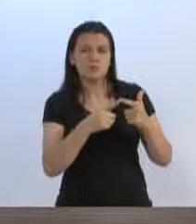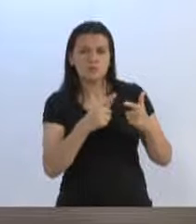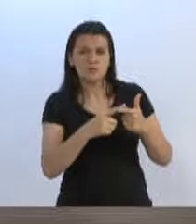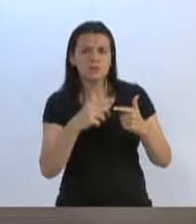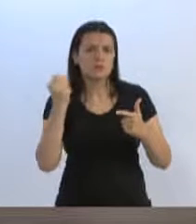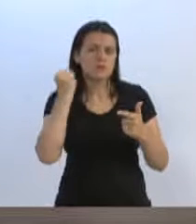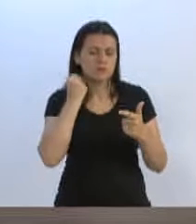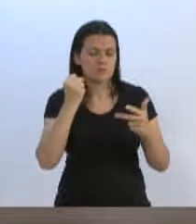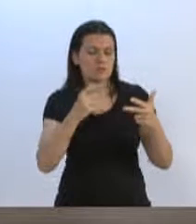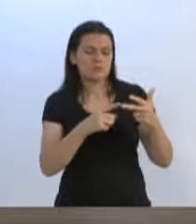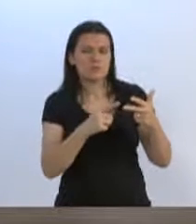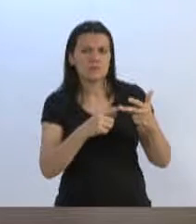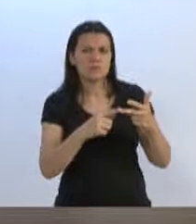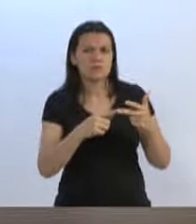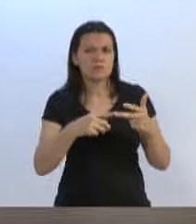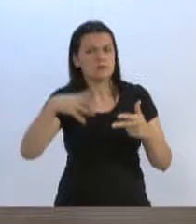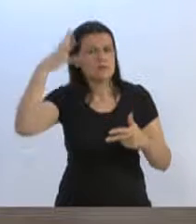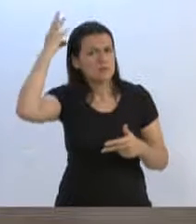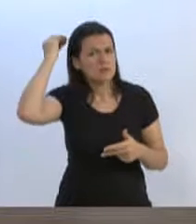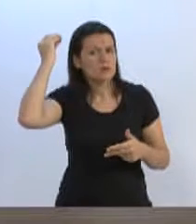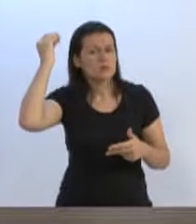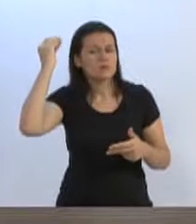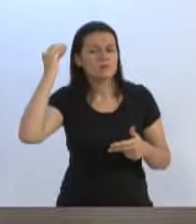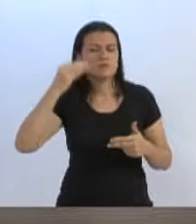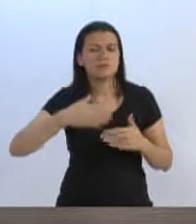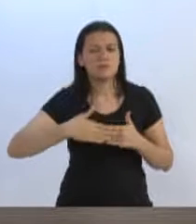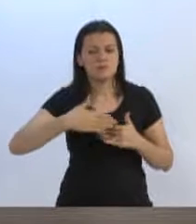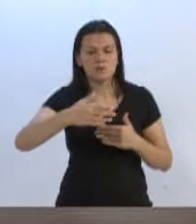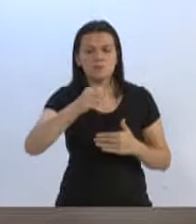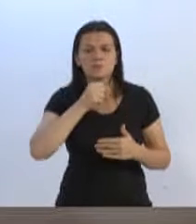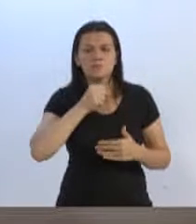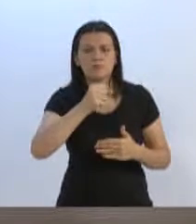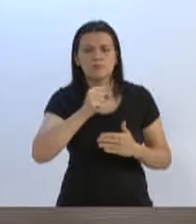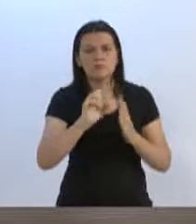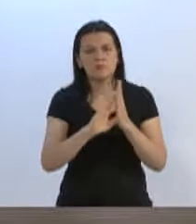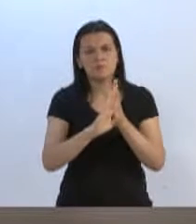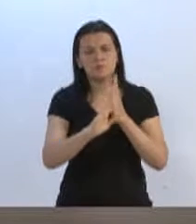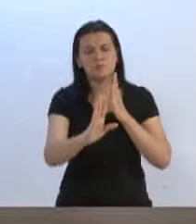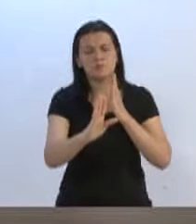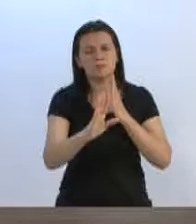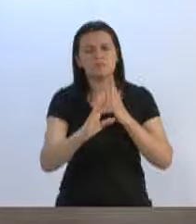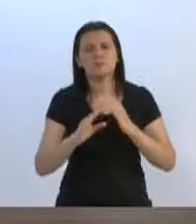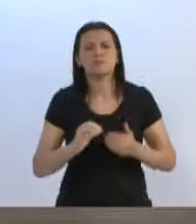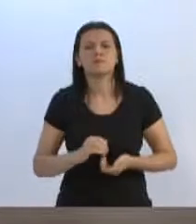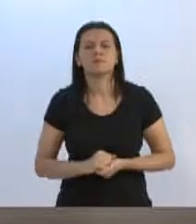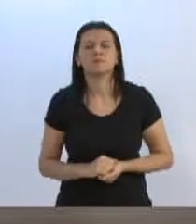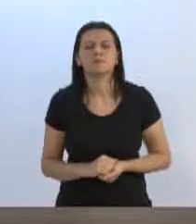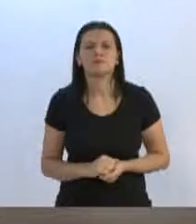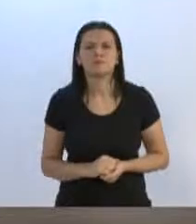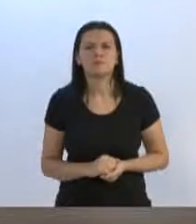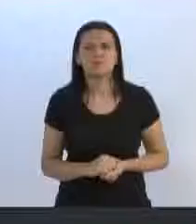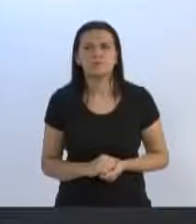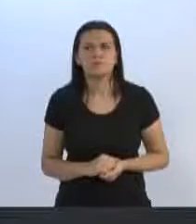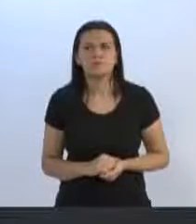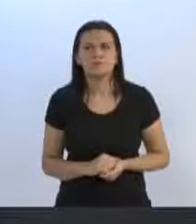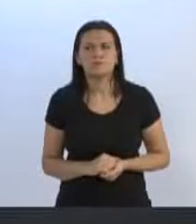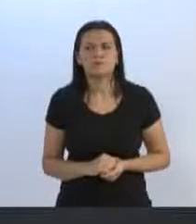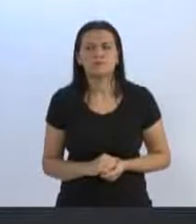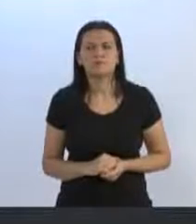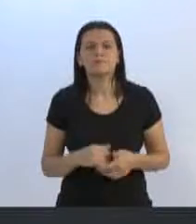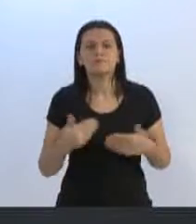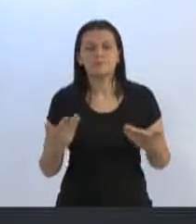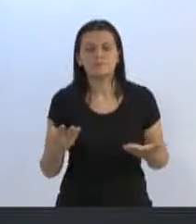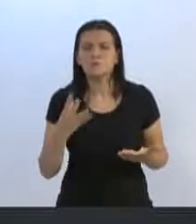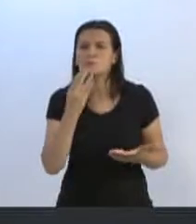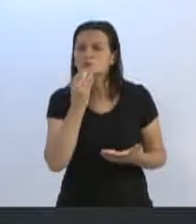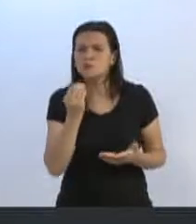Zimmermann e vereador Alexandre Matias, que farão, vereador Bruno Cunha, com a sua autorização, então, os apartes. Perfeito. Vereador